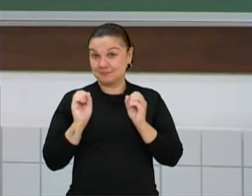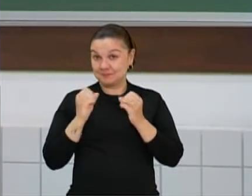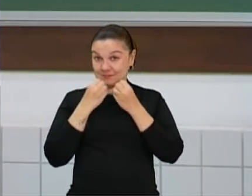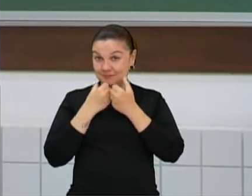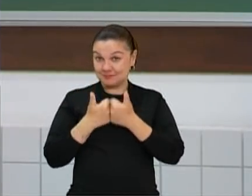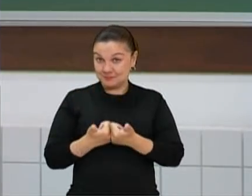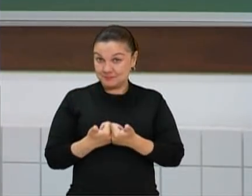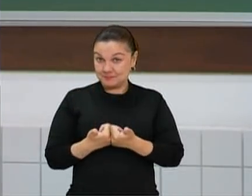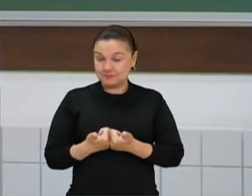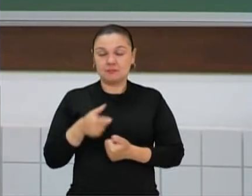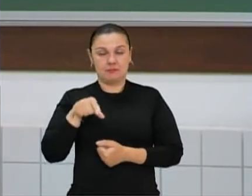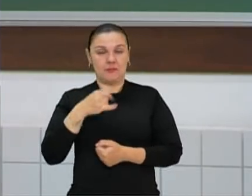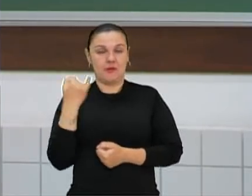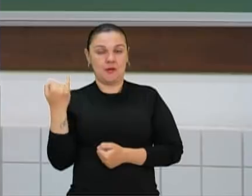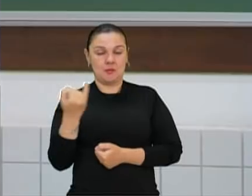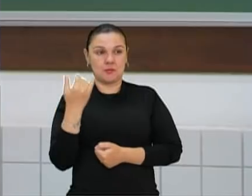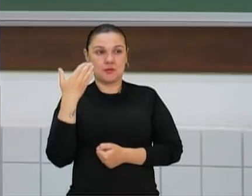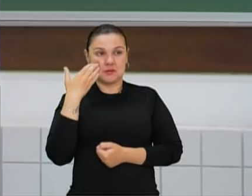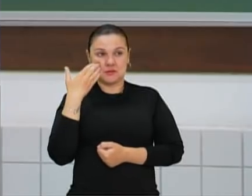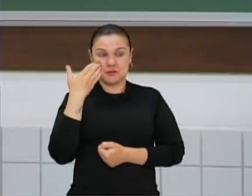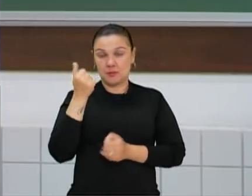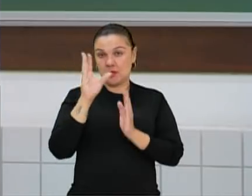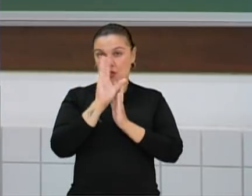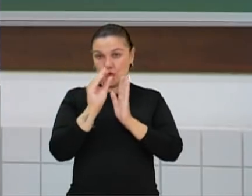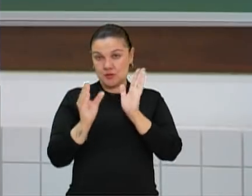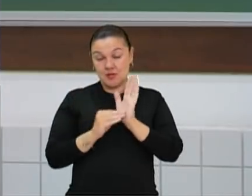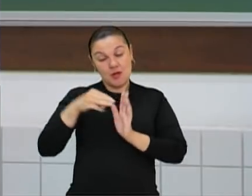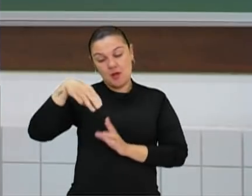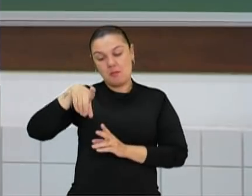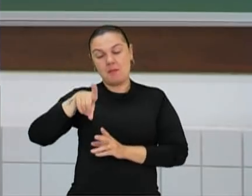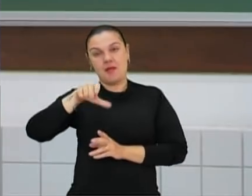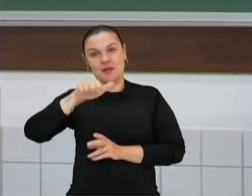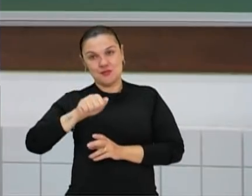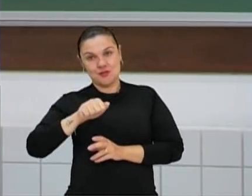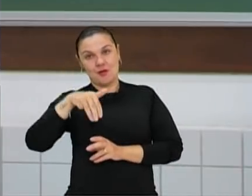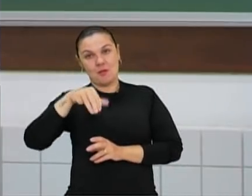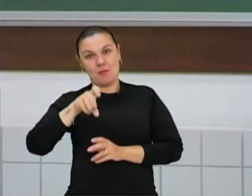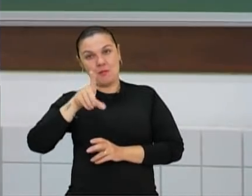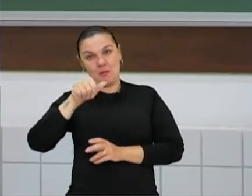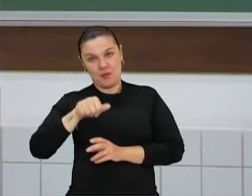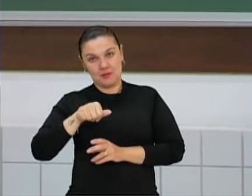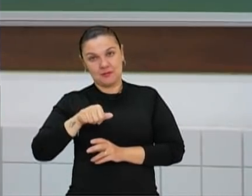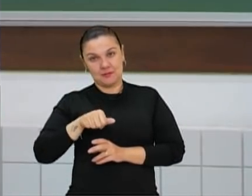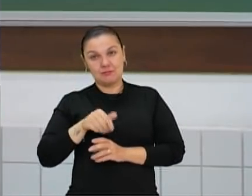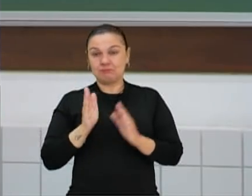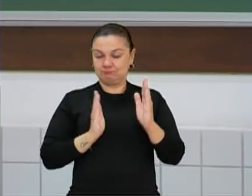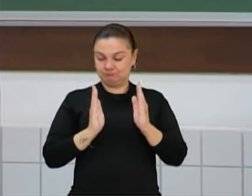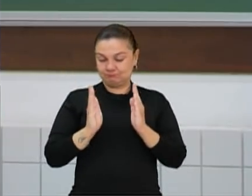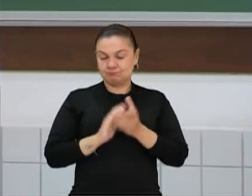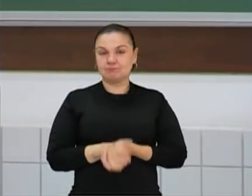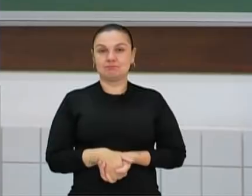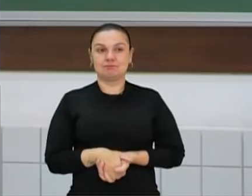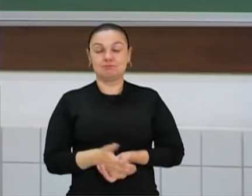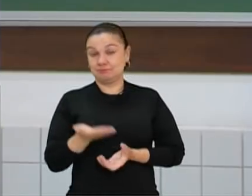bom? Isso é importante, essa diferença dos conceitos, média, moda e mediana. Tranquilo? Vamos continuar?